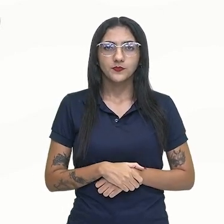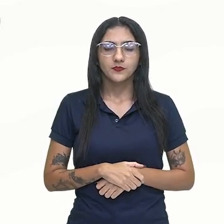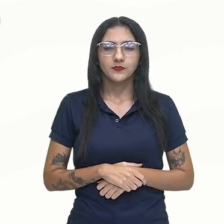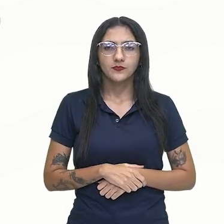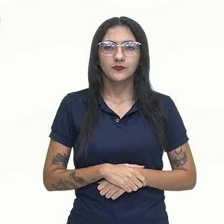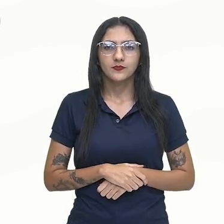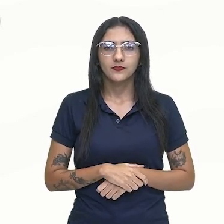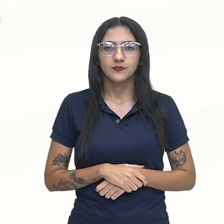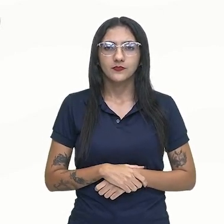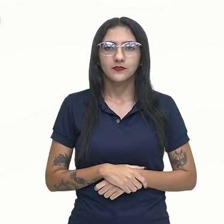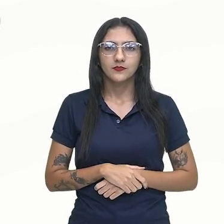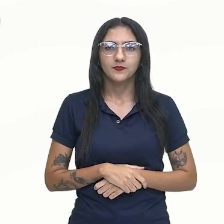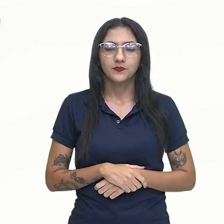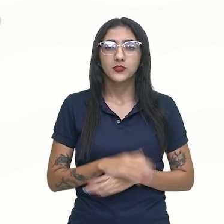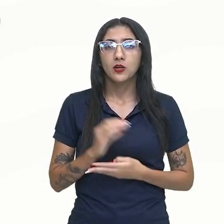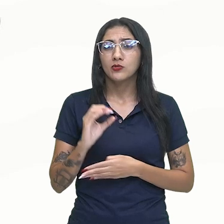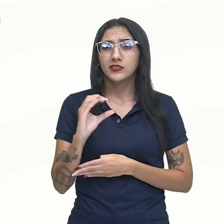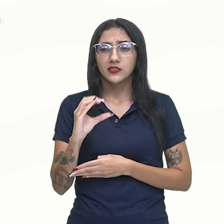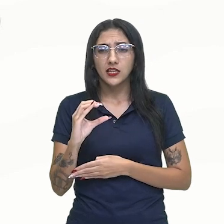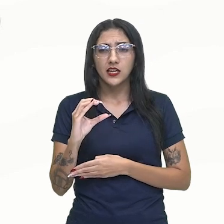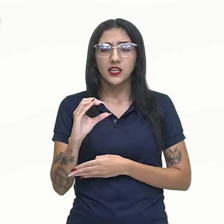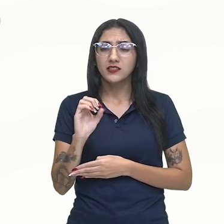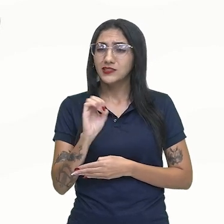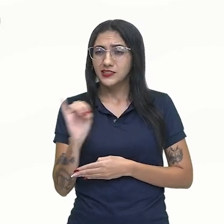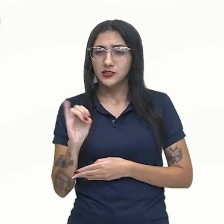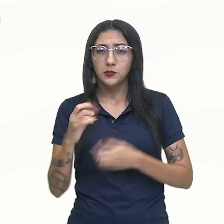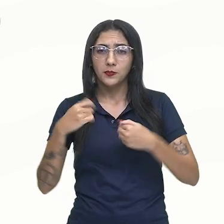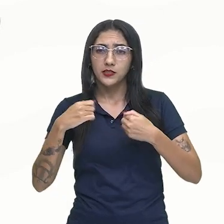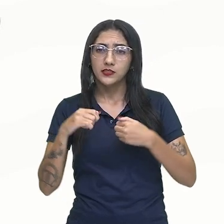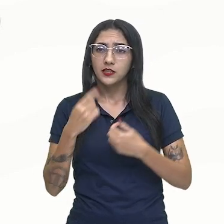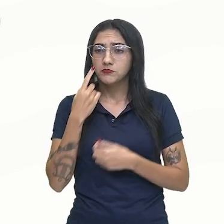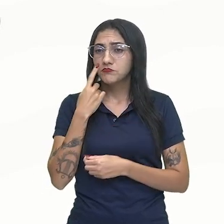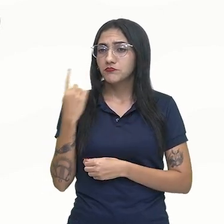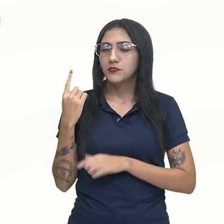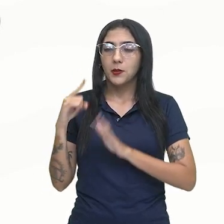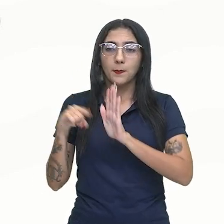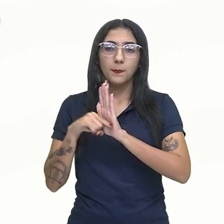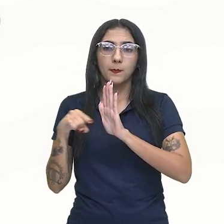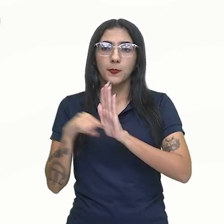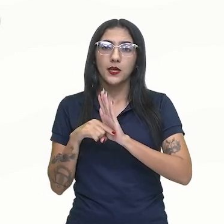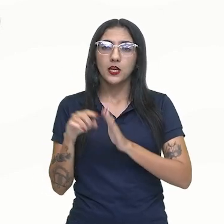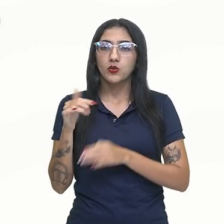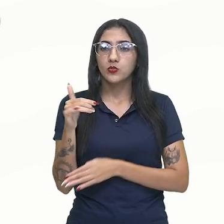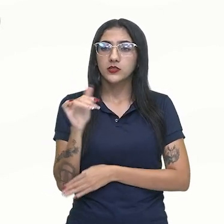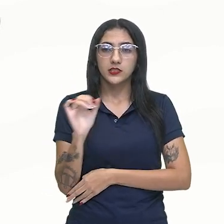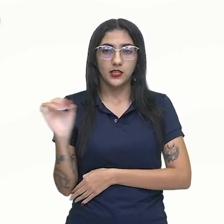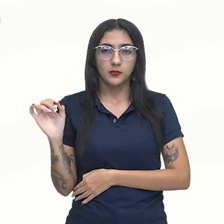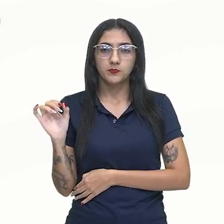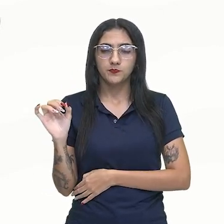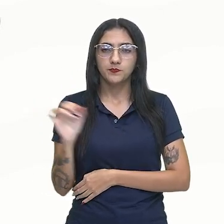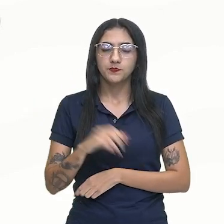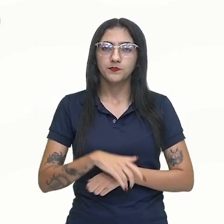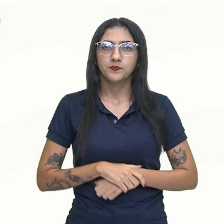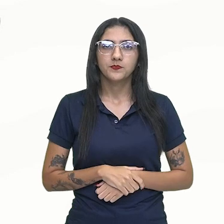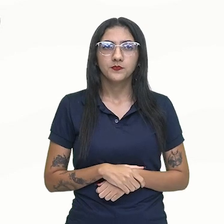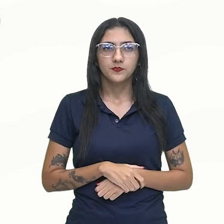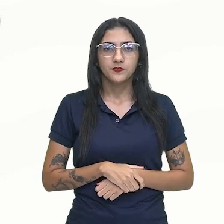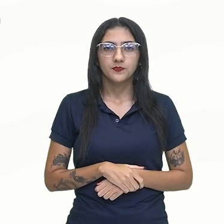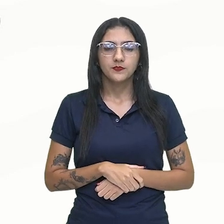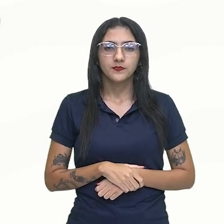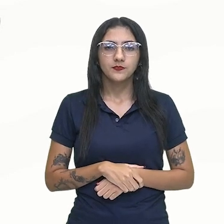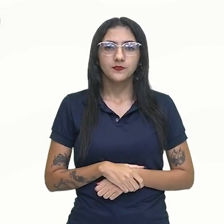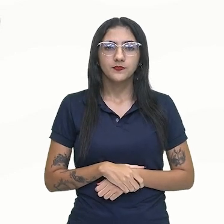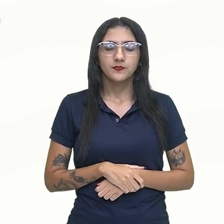Ok? E o C, né, se a gente estivesse precisando dele, seria, então, menos 100. Tá?